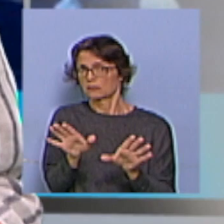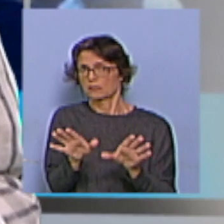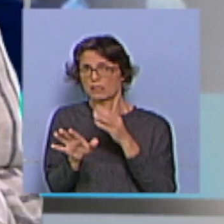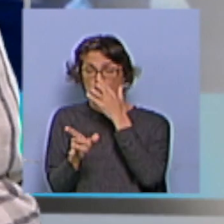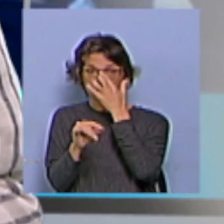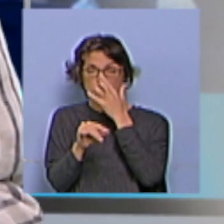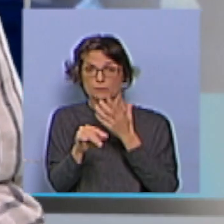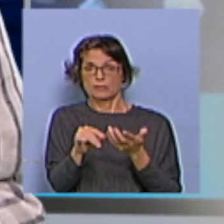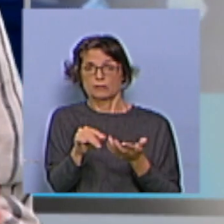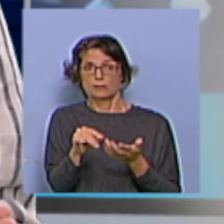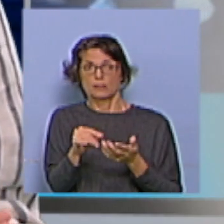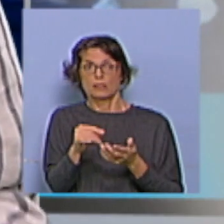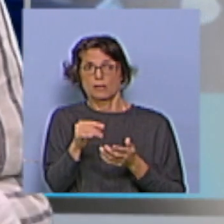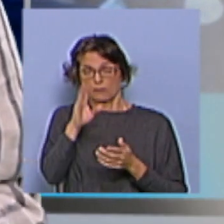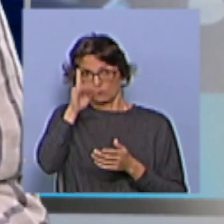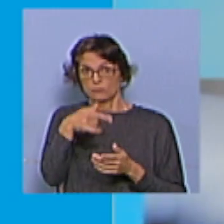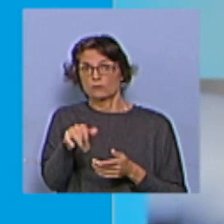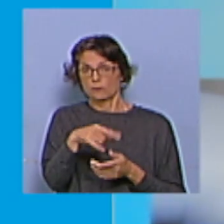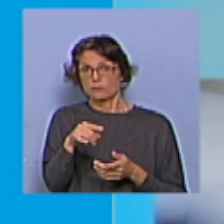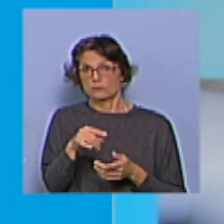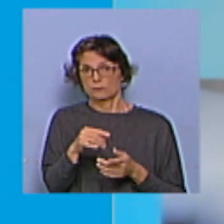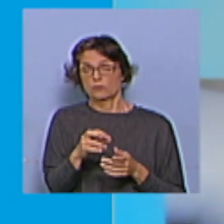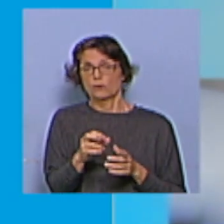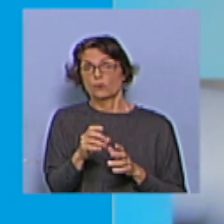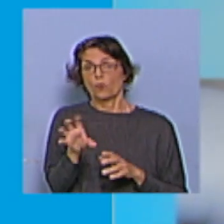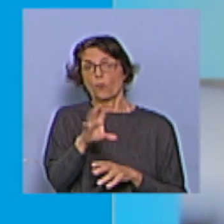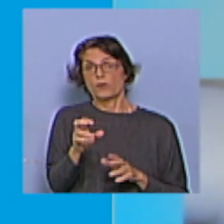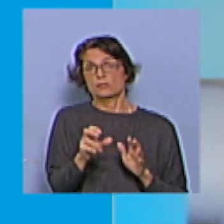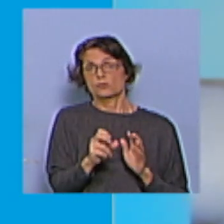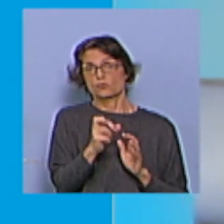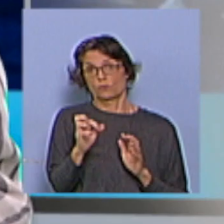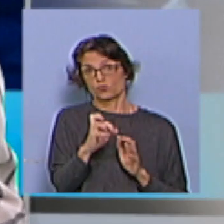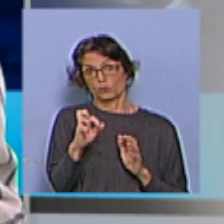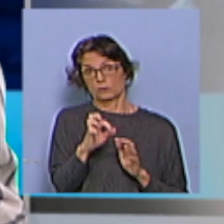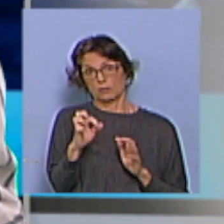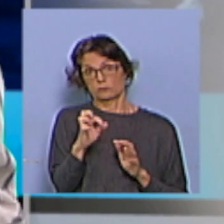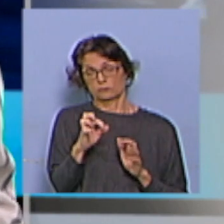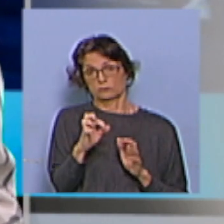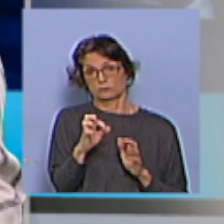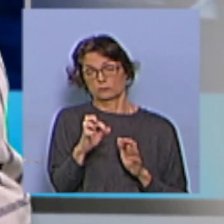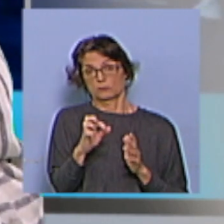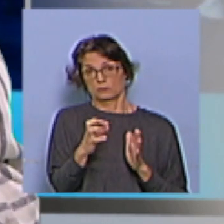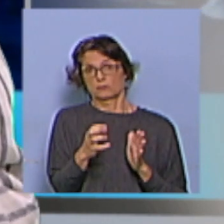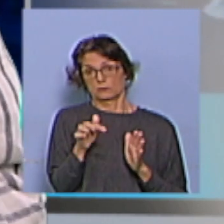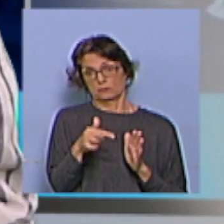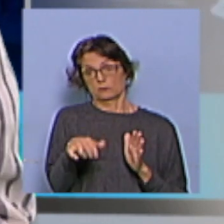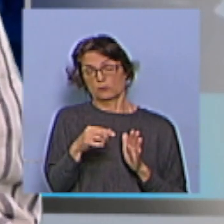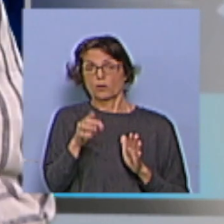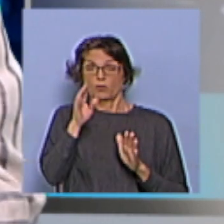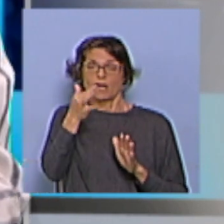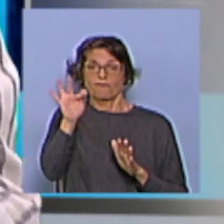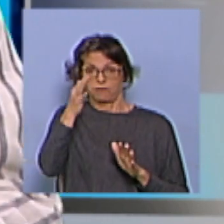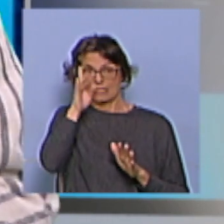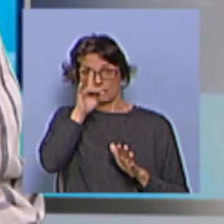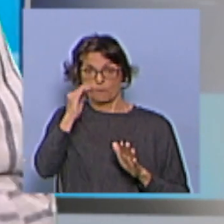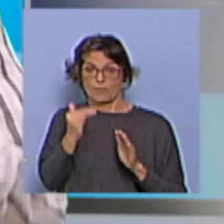todos convencidos, nós vamos ficar com um belo quinhão, somos o 8º país, a França e a Alemanha ainda ficam à nossa frente, portanto, apesar de tudo,